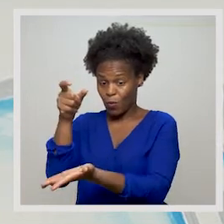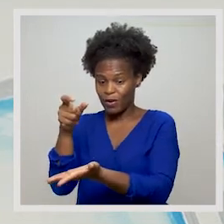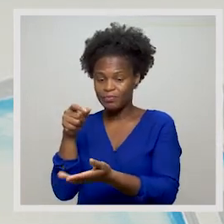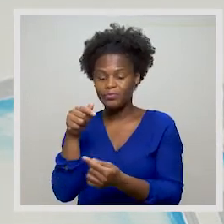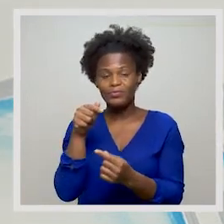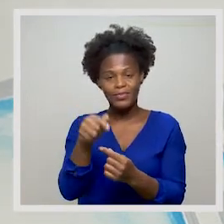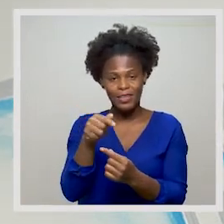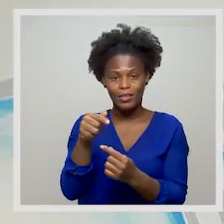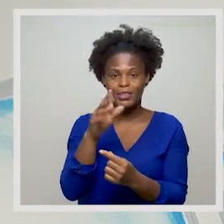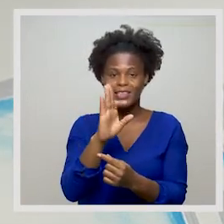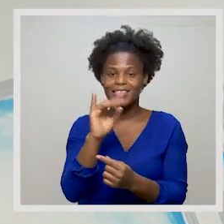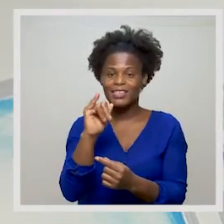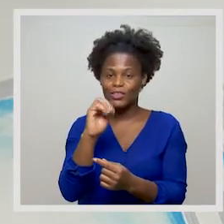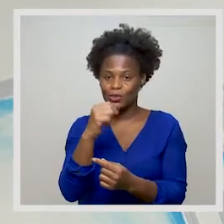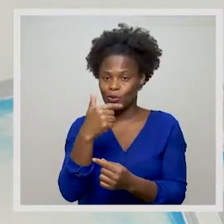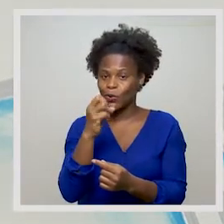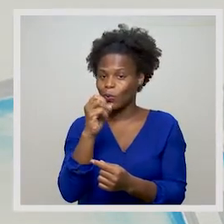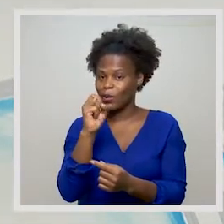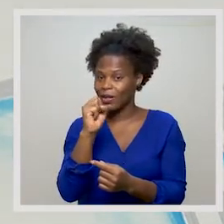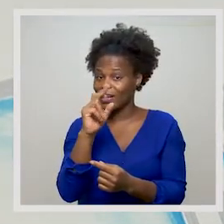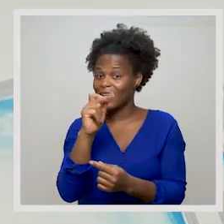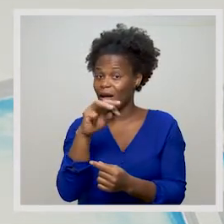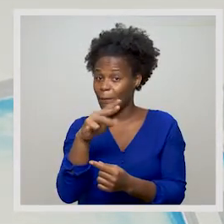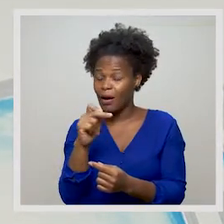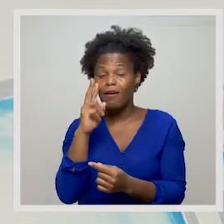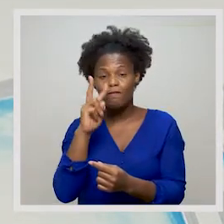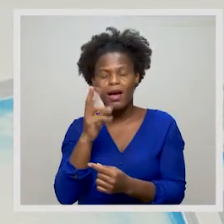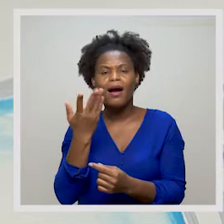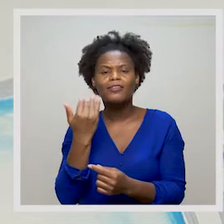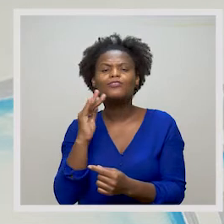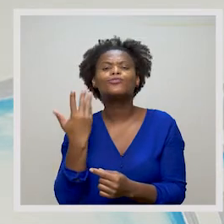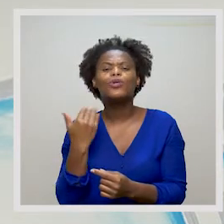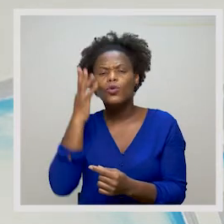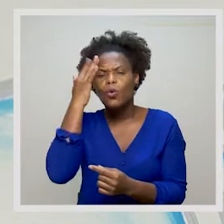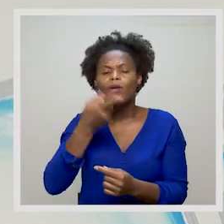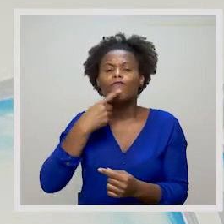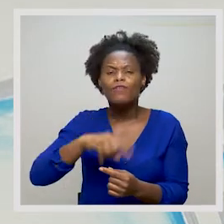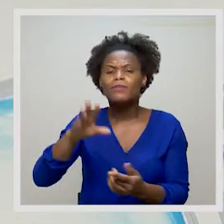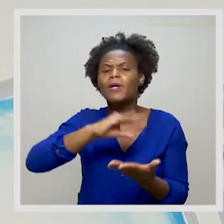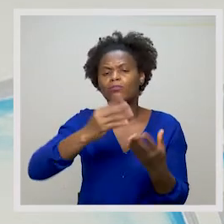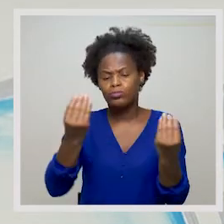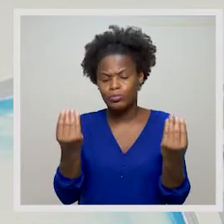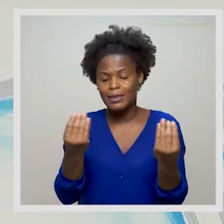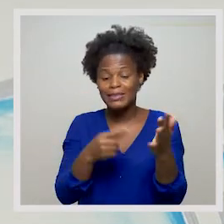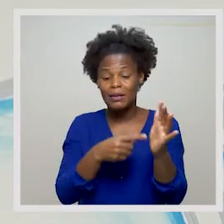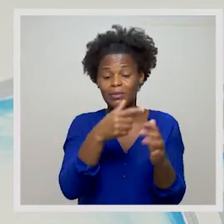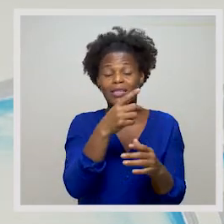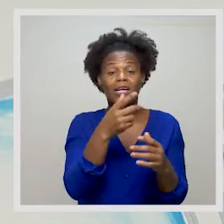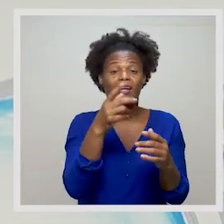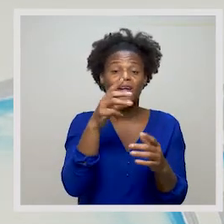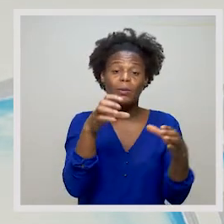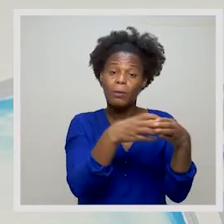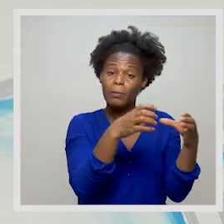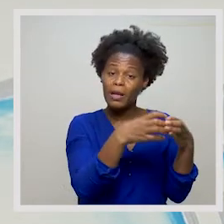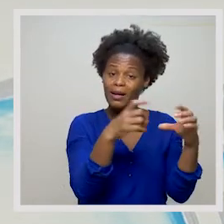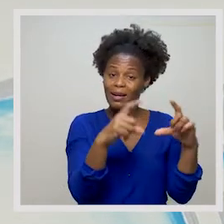gráfico, a partir deste histograma, nós já tínhamos visto quem é a classe modal. É a classe de 65